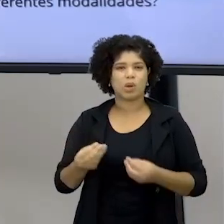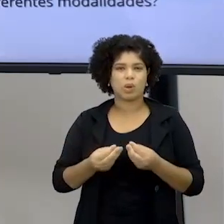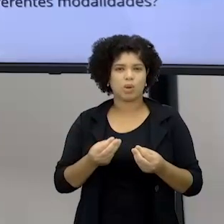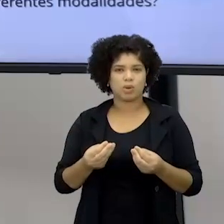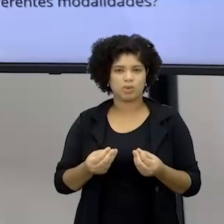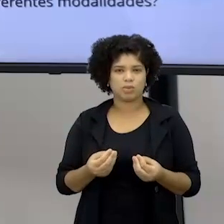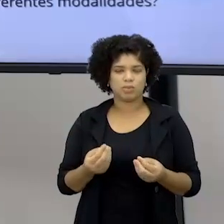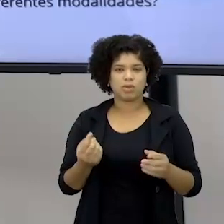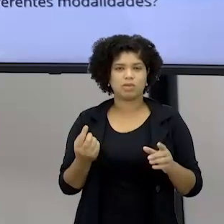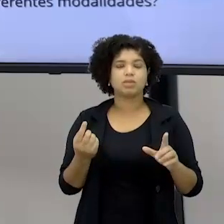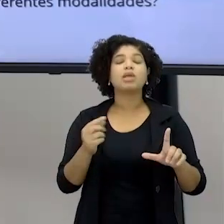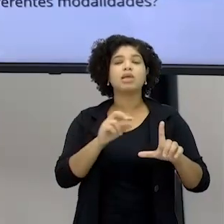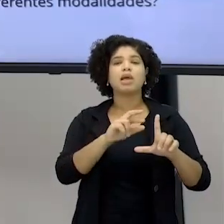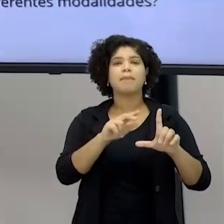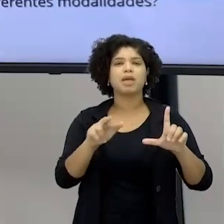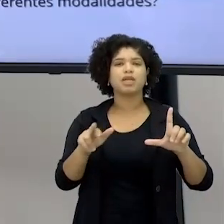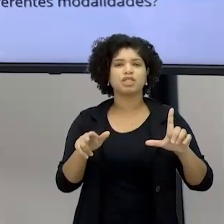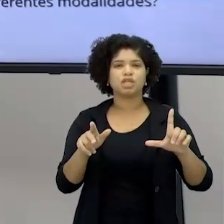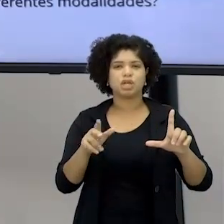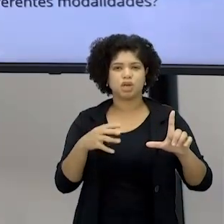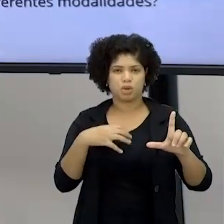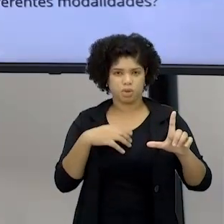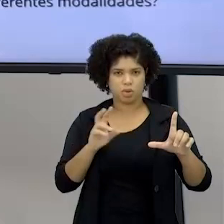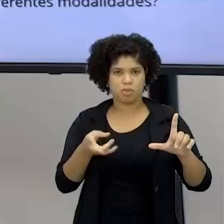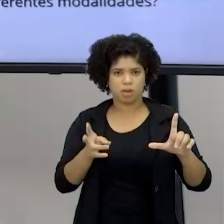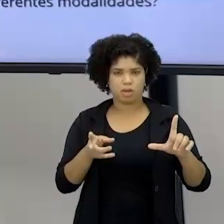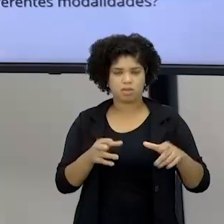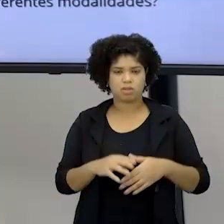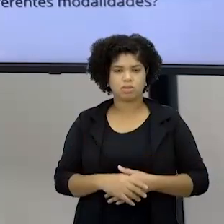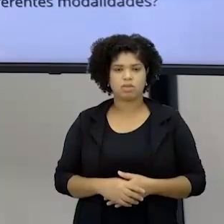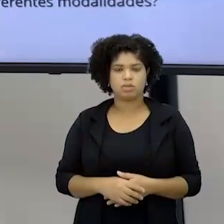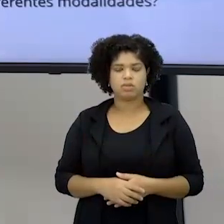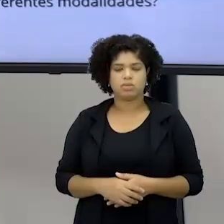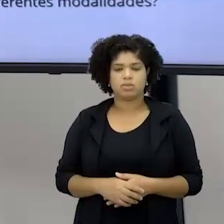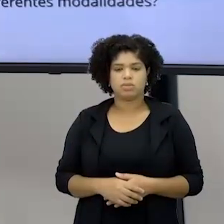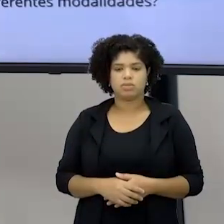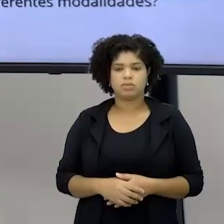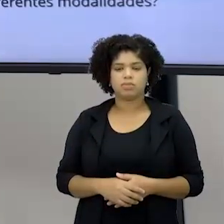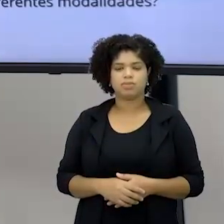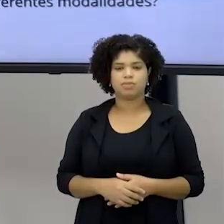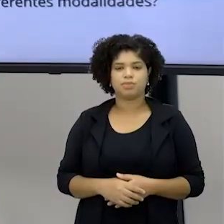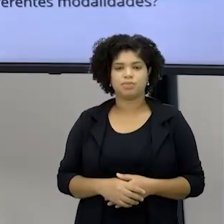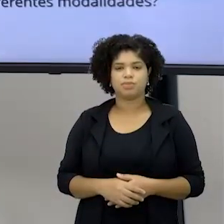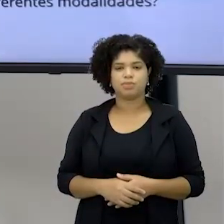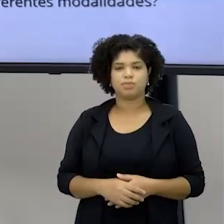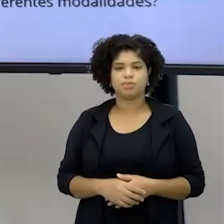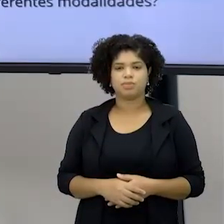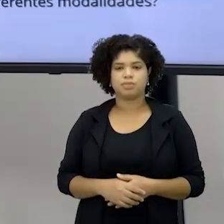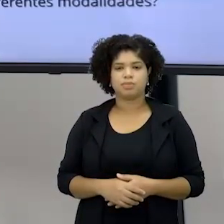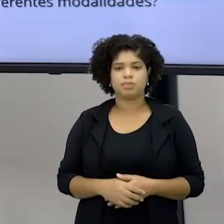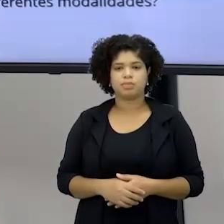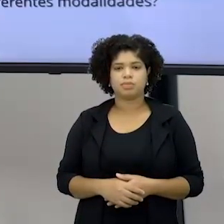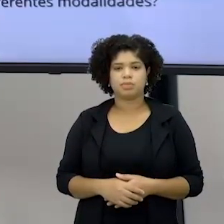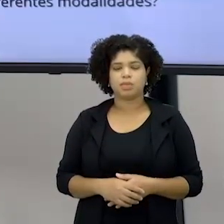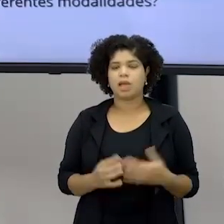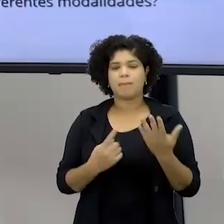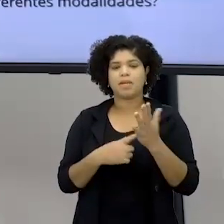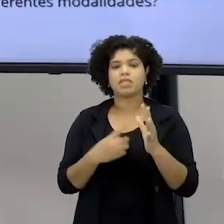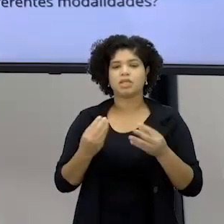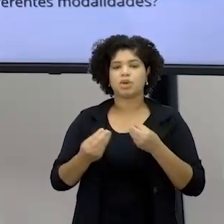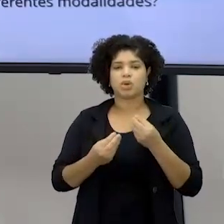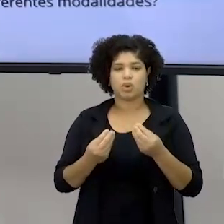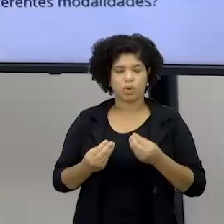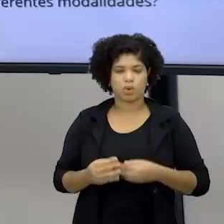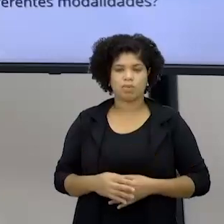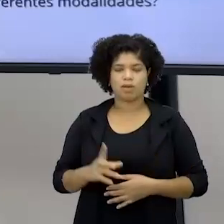esportes, eles são colocados da mesma forma? Porque assim, eu vou praticar o futsal. E aí? Como que ele é apresentado? Então